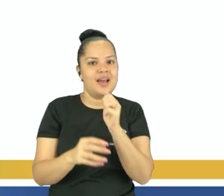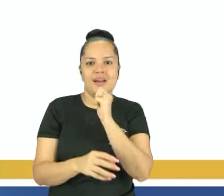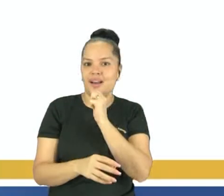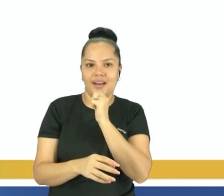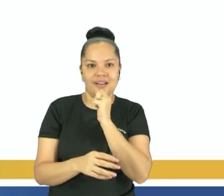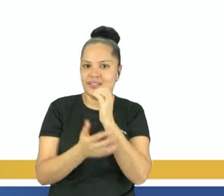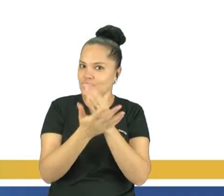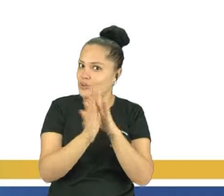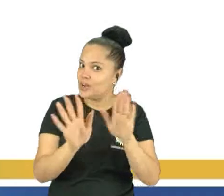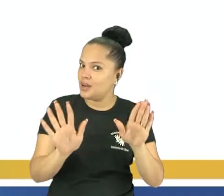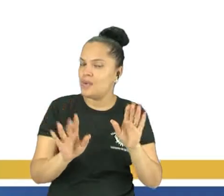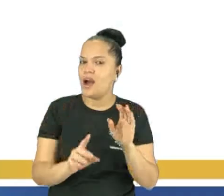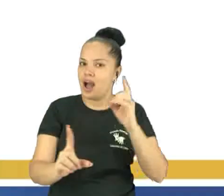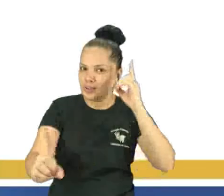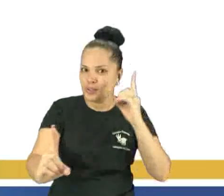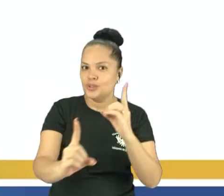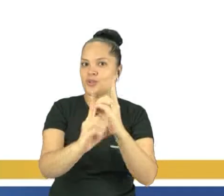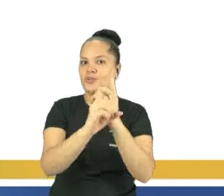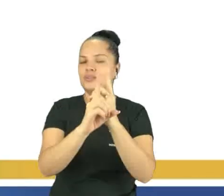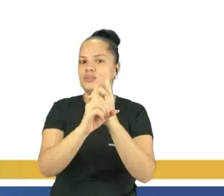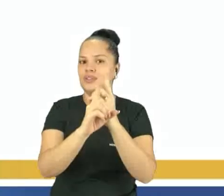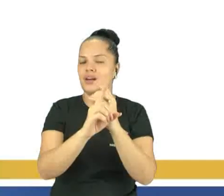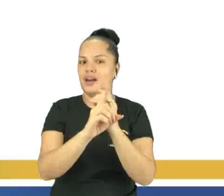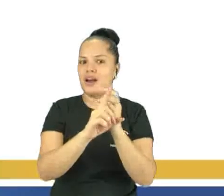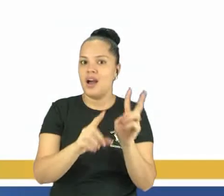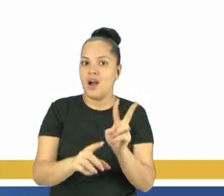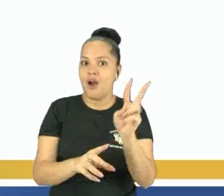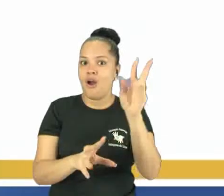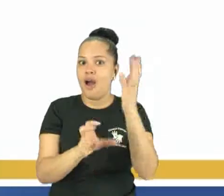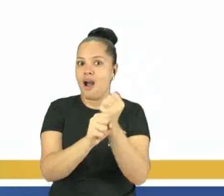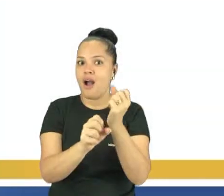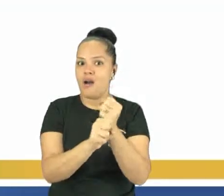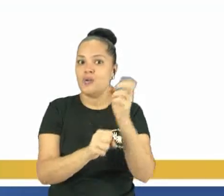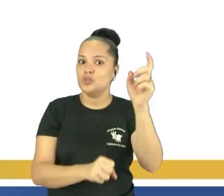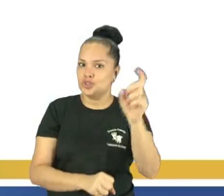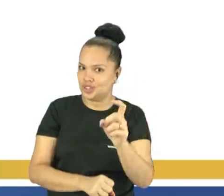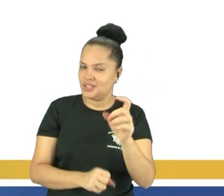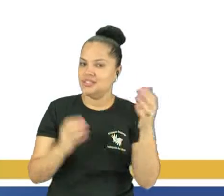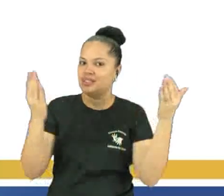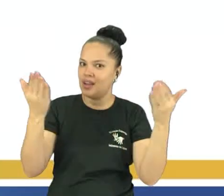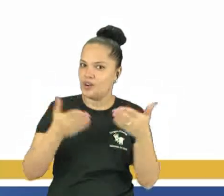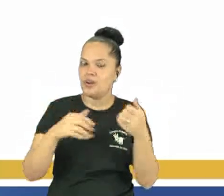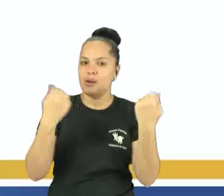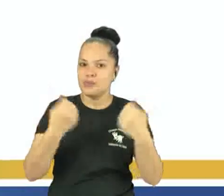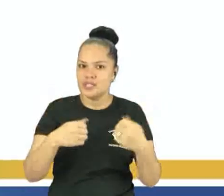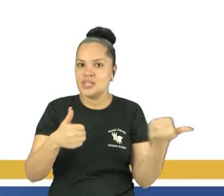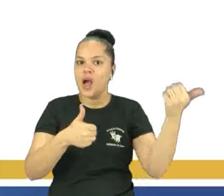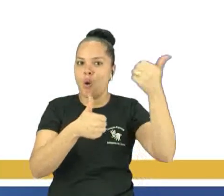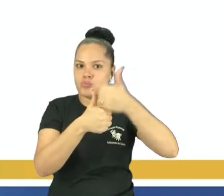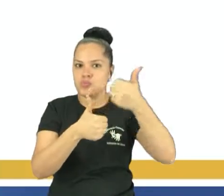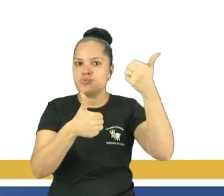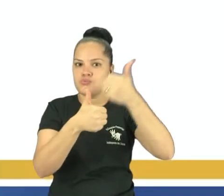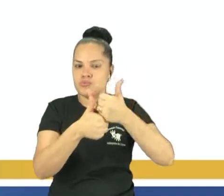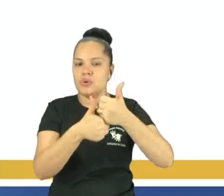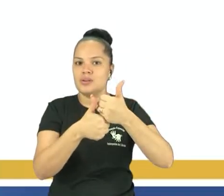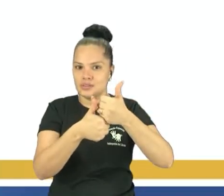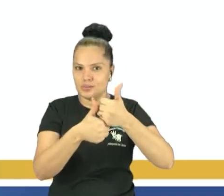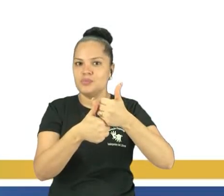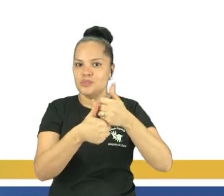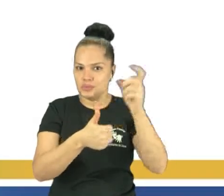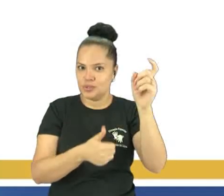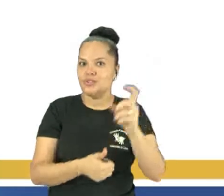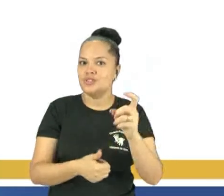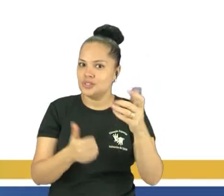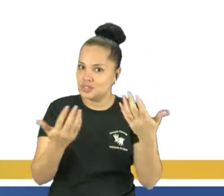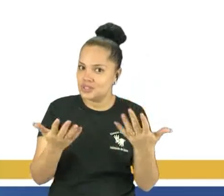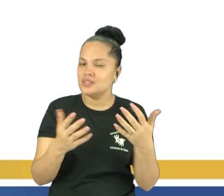ainda a nossa questão. A gente só descobriu o valor de x, certo? Então, agora basta a gente substituir x em cada ângulo aí para descobrir o